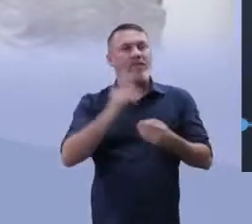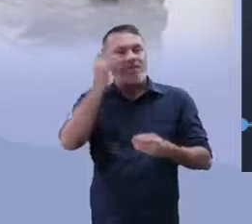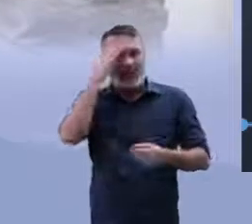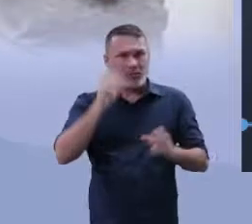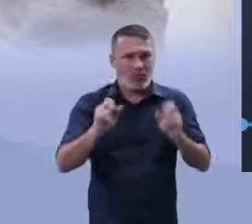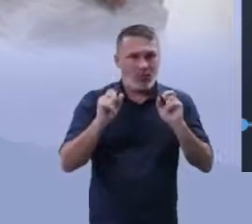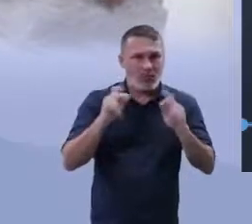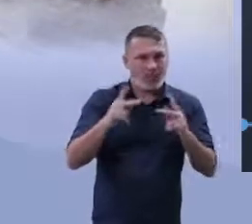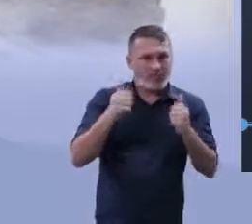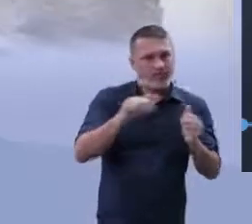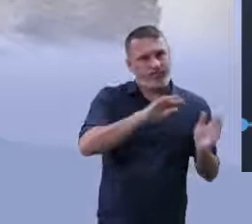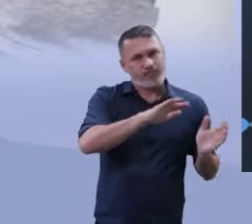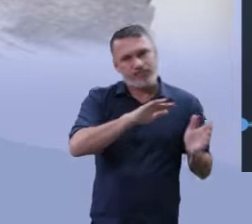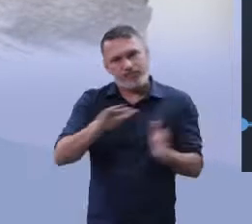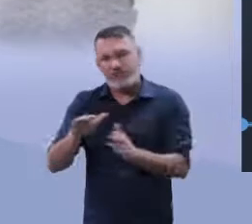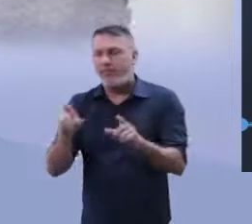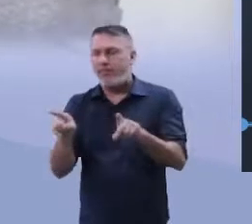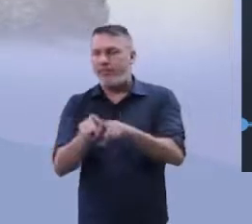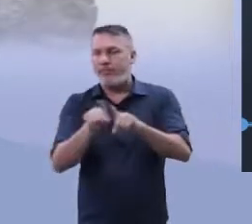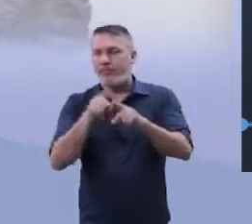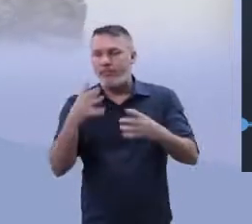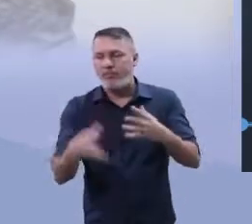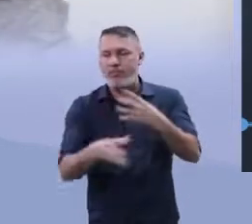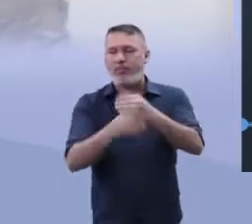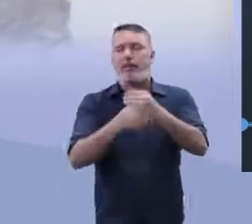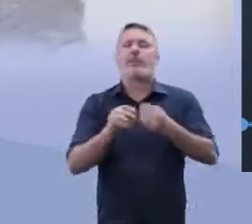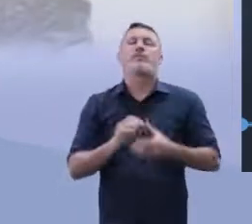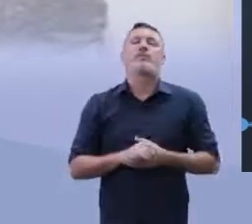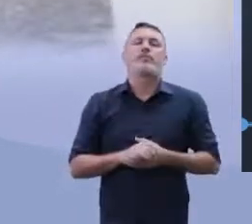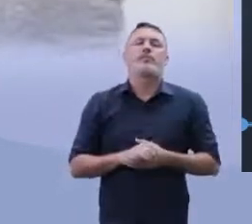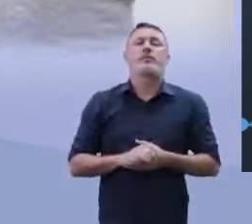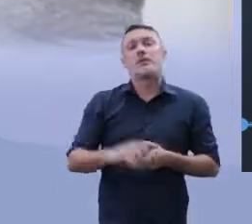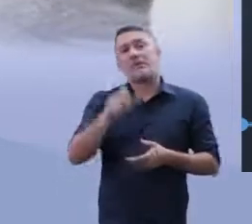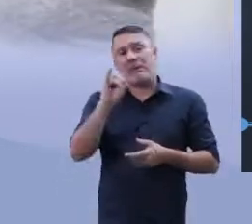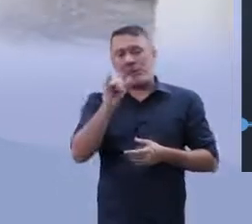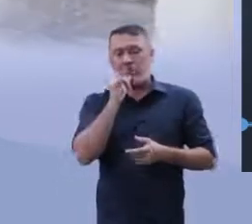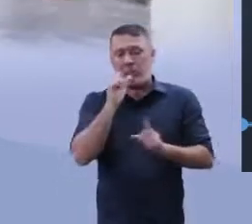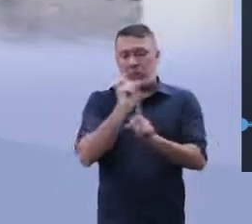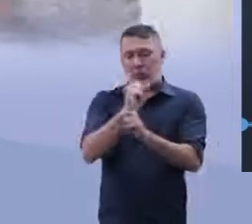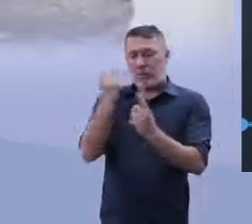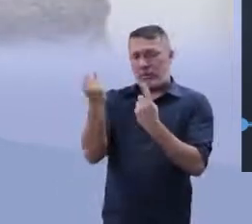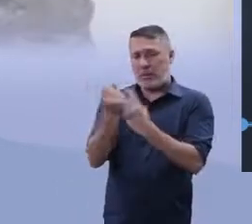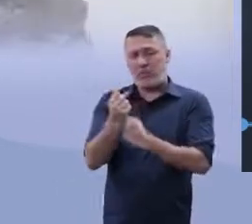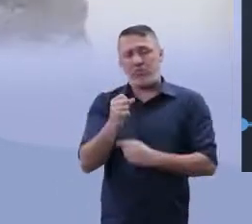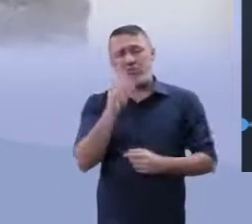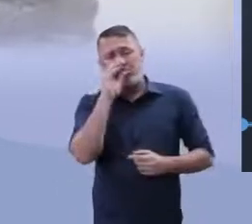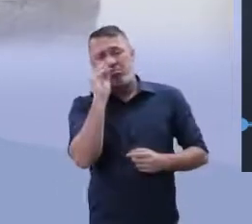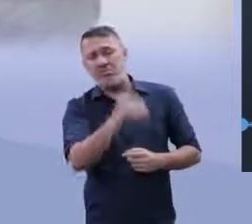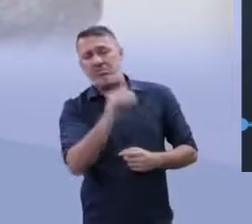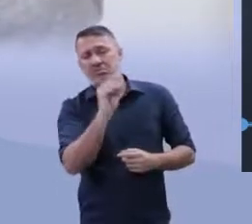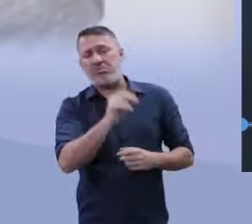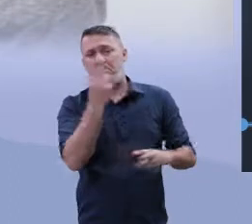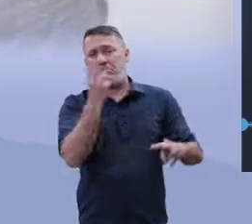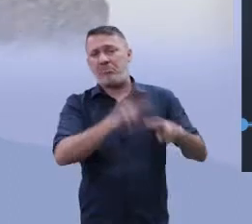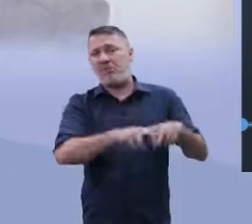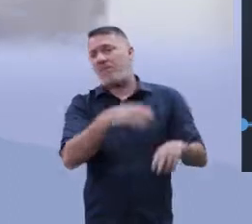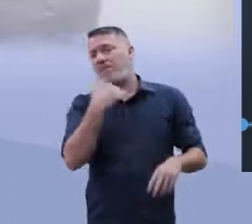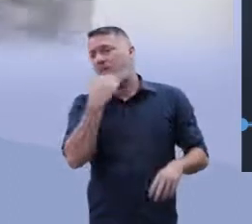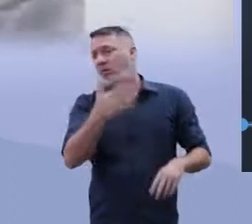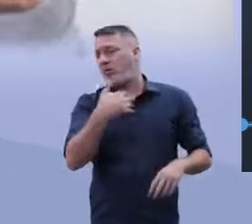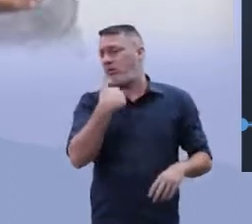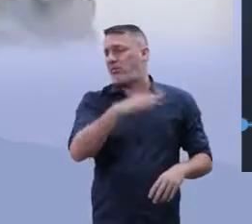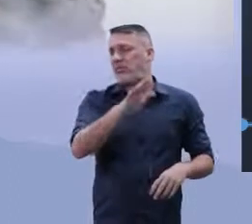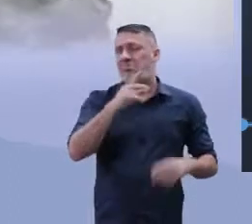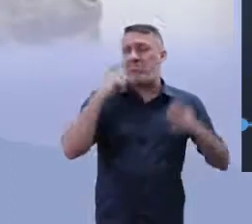para você. Beleza, meu aluno? O que nós temos aqui também? Se eu não tenho uma sociedade que não está nem aí, se eu tenho uma sociedade